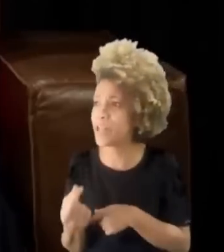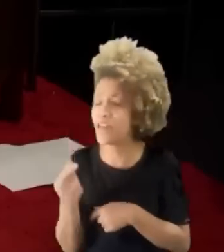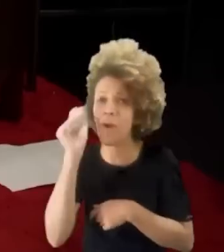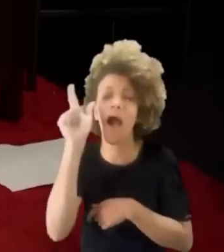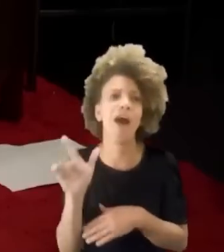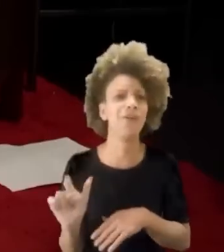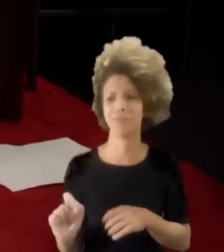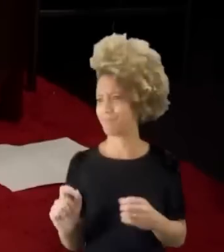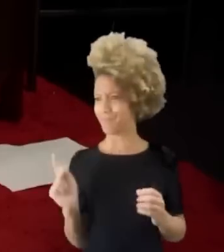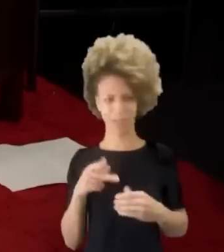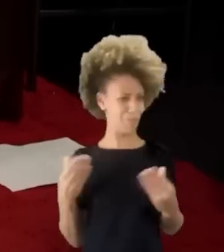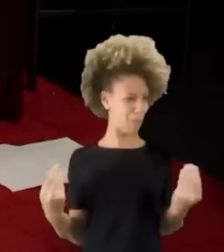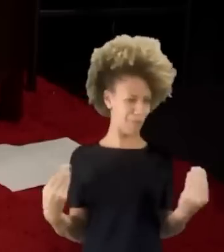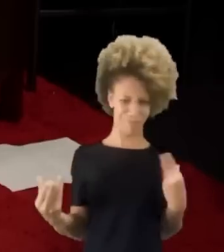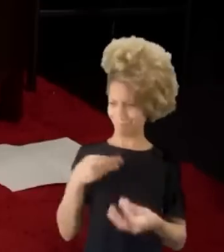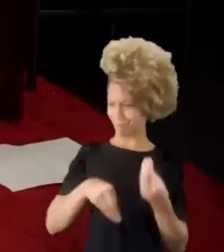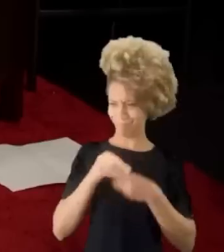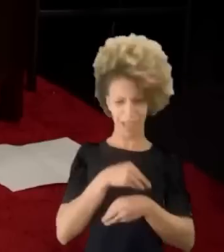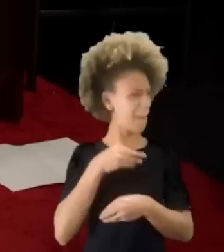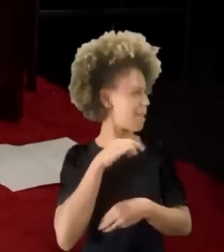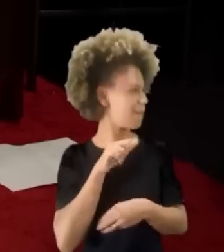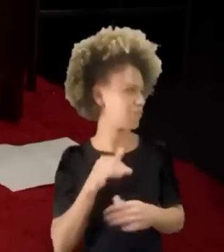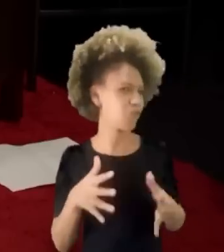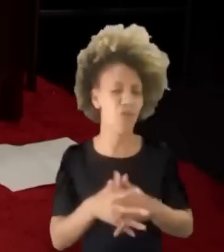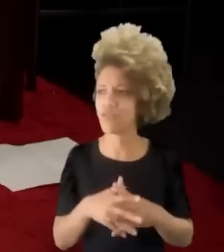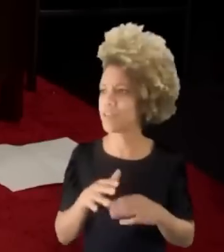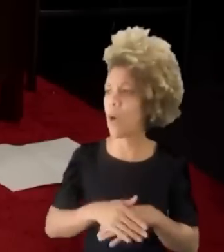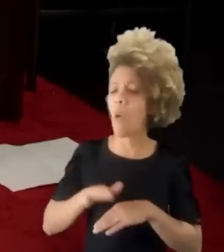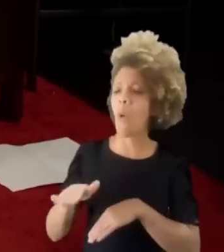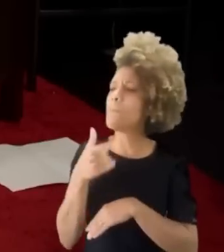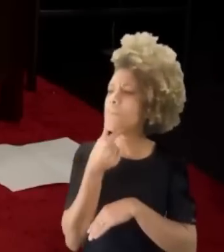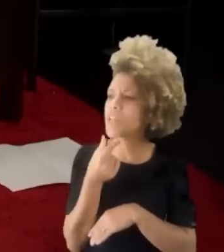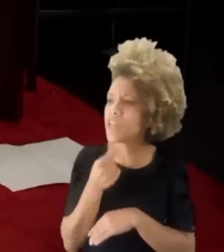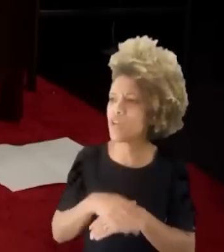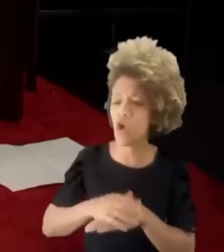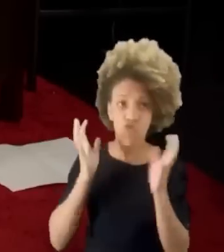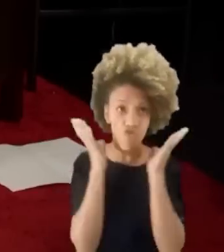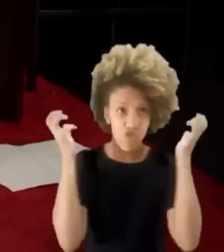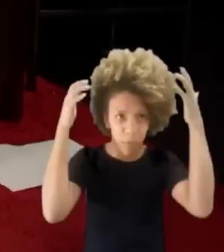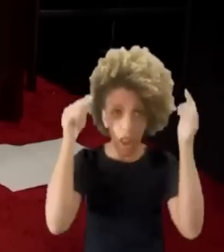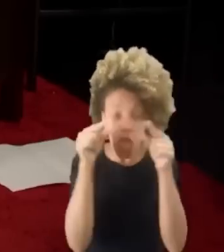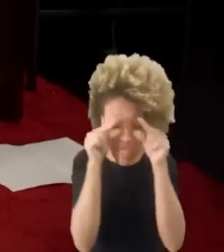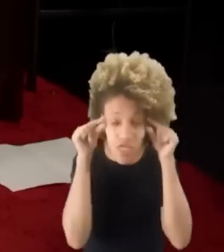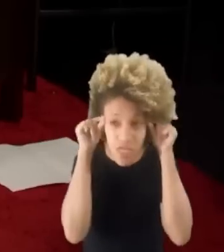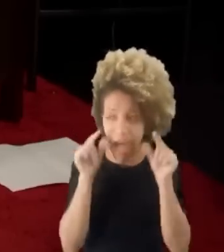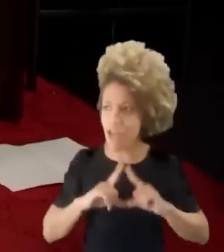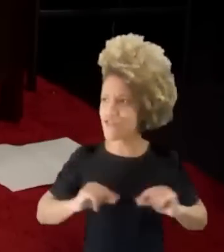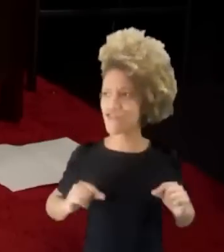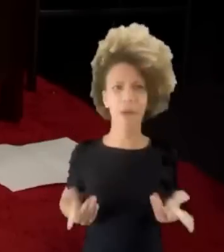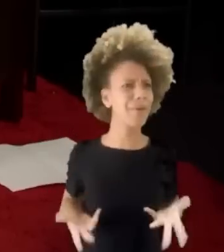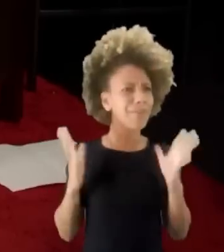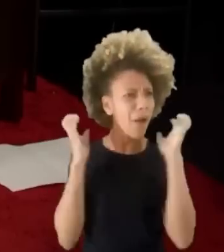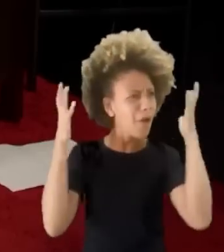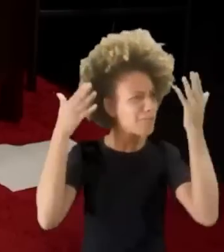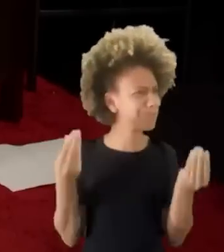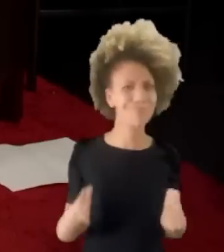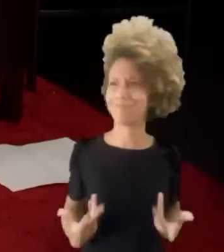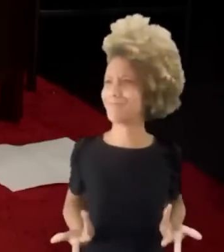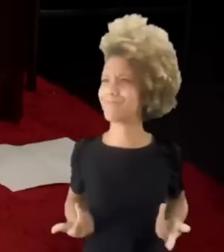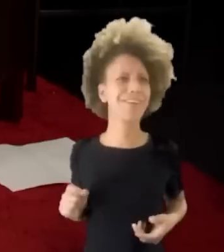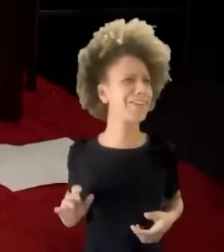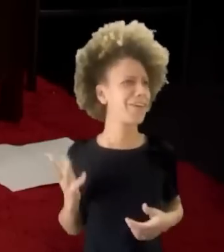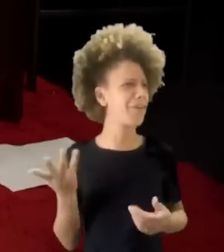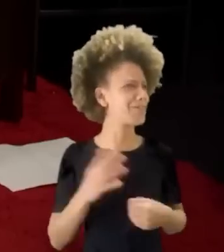aconteceu mano é mameluco cafuso uma vela lá o moleque de black power o moleque era japonês e tinha black power mano